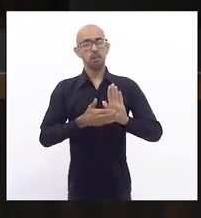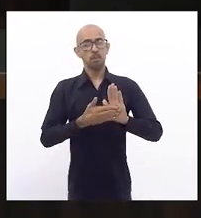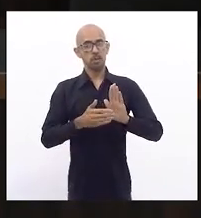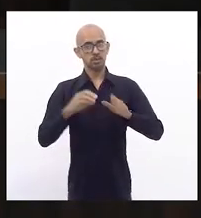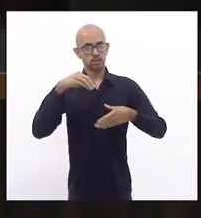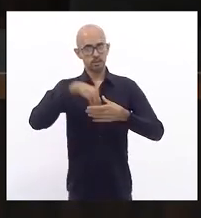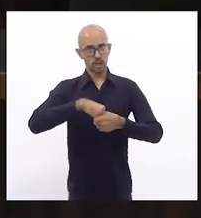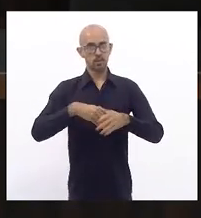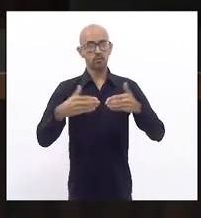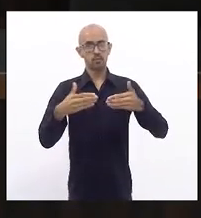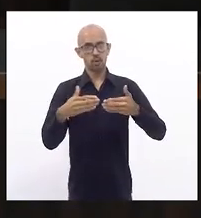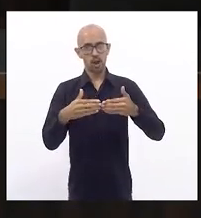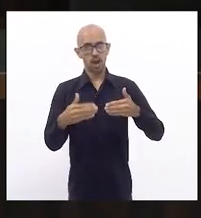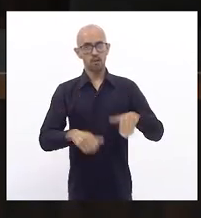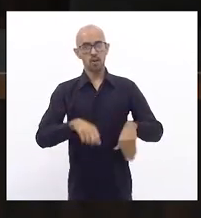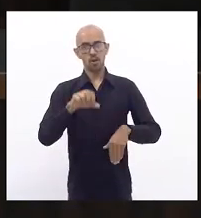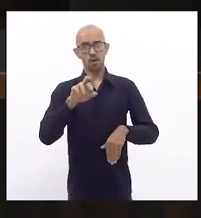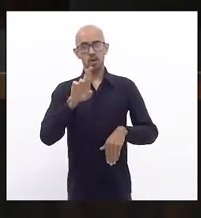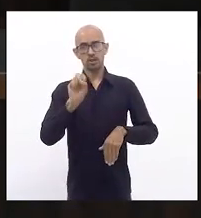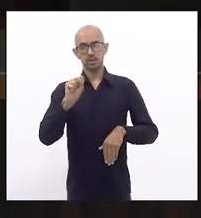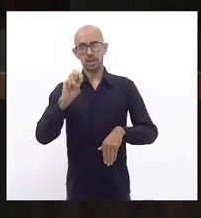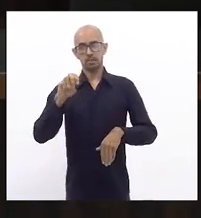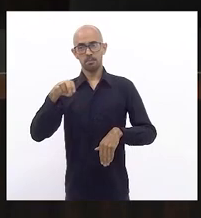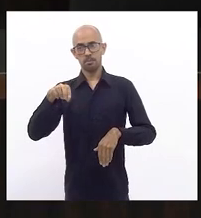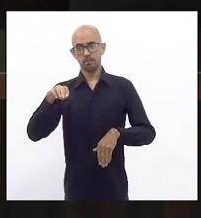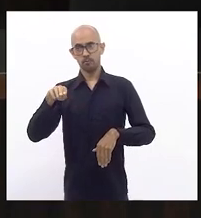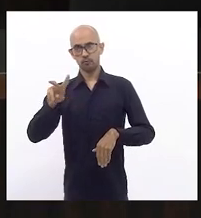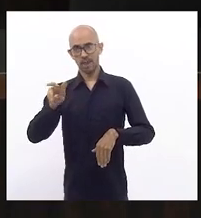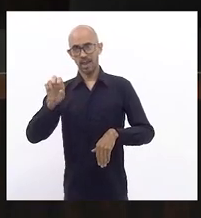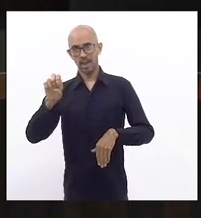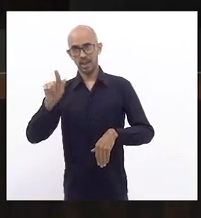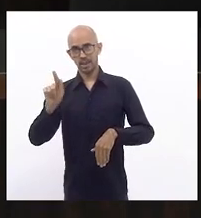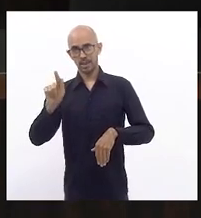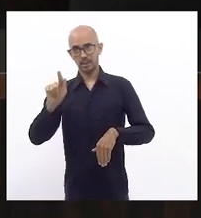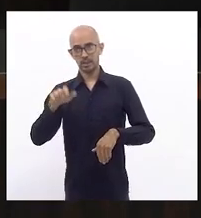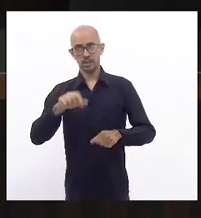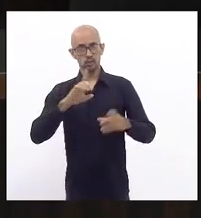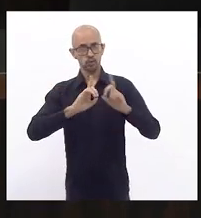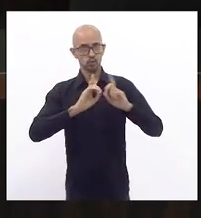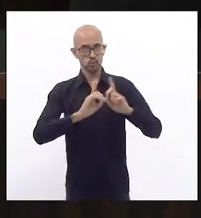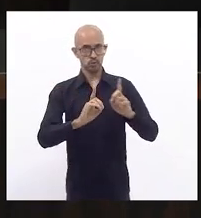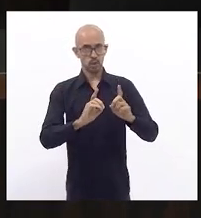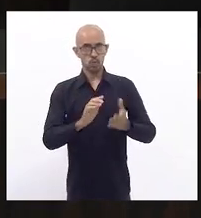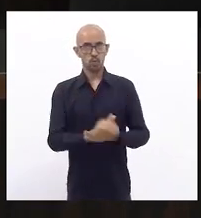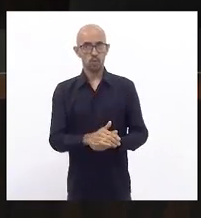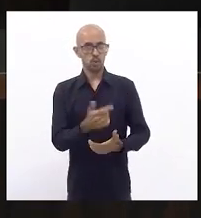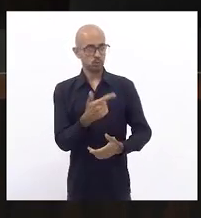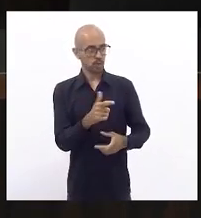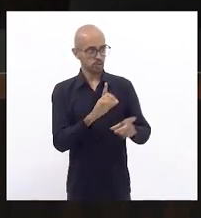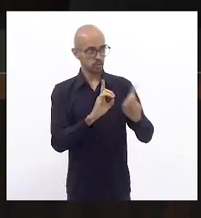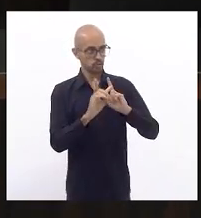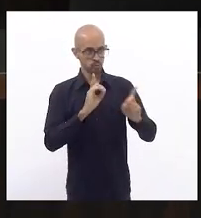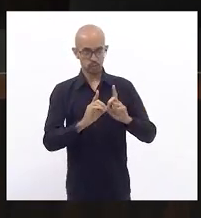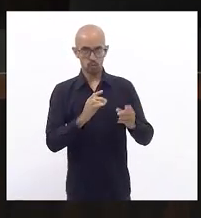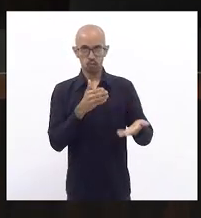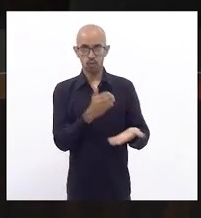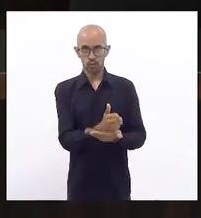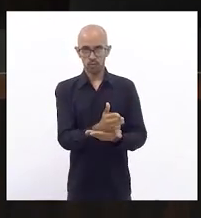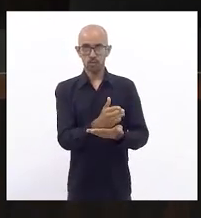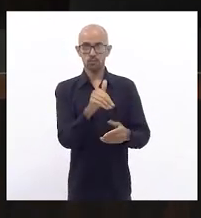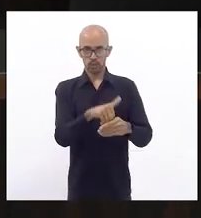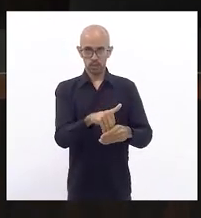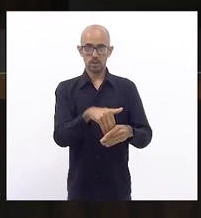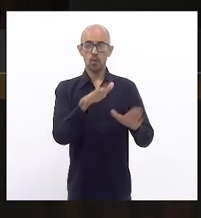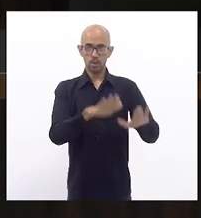favorável. Relator, deputado Rosenberg Reis. Em discussão. Não havendo o que querer discutir, encerrado discussão e votação. Os senhores que